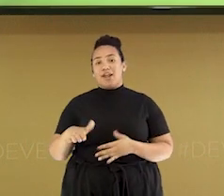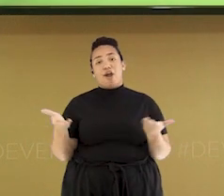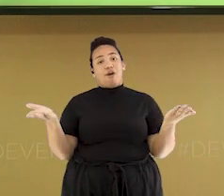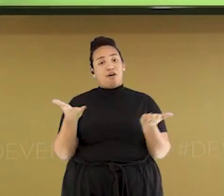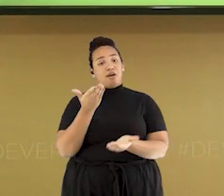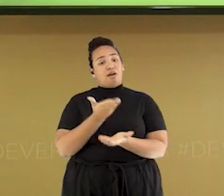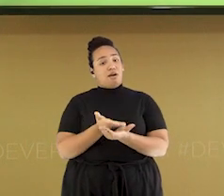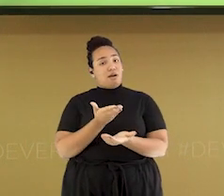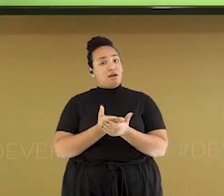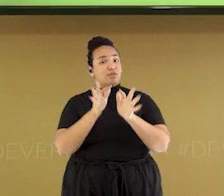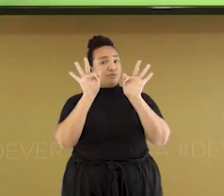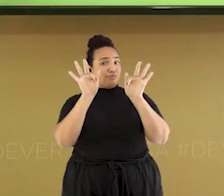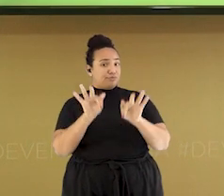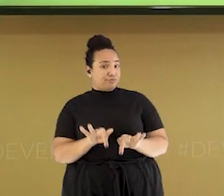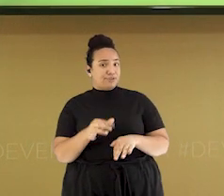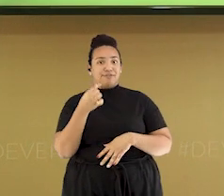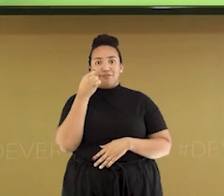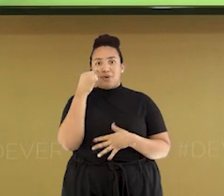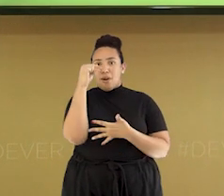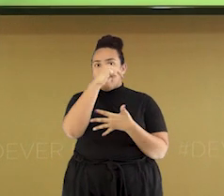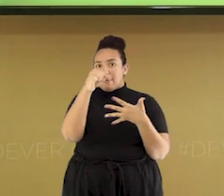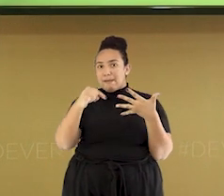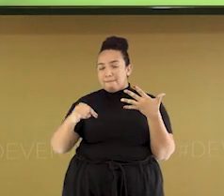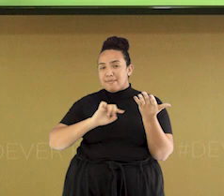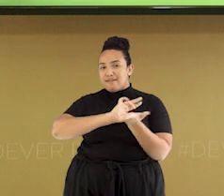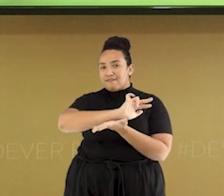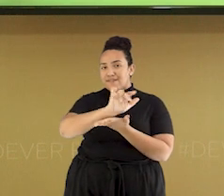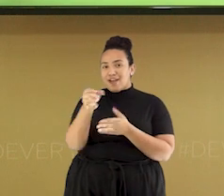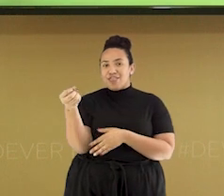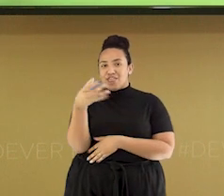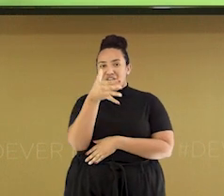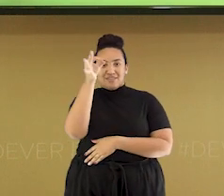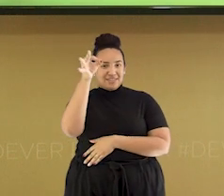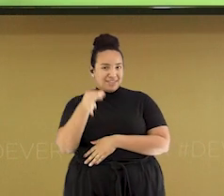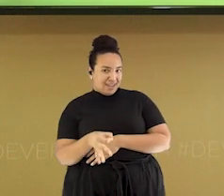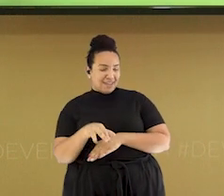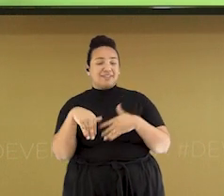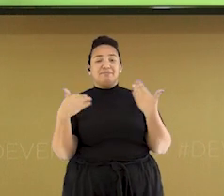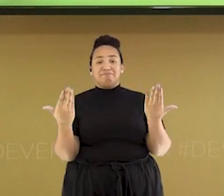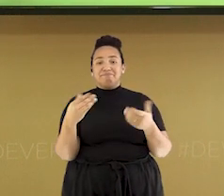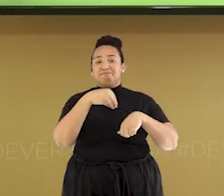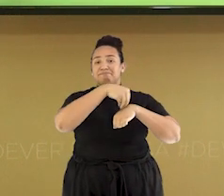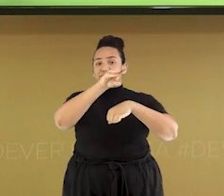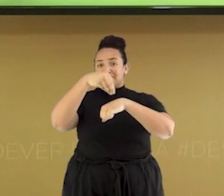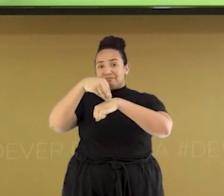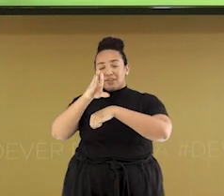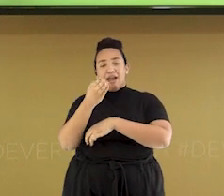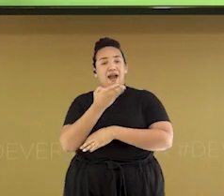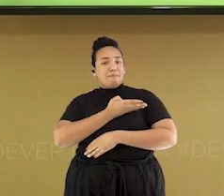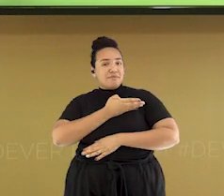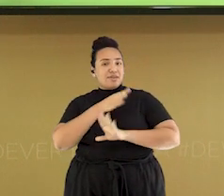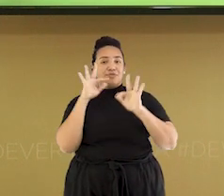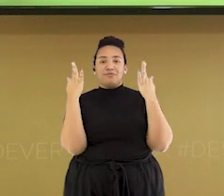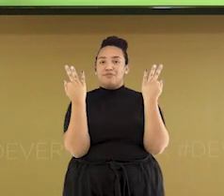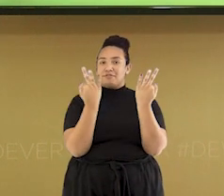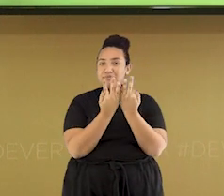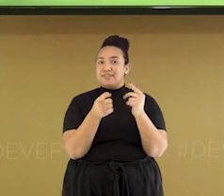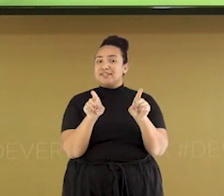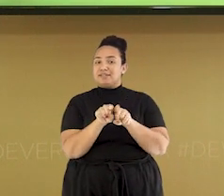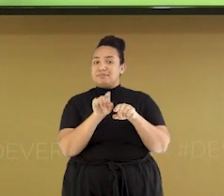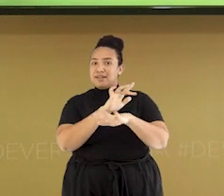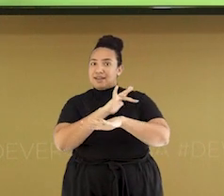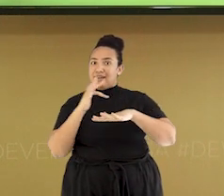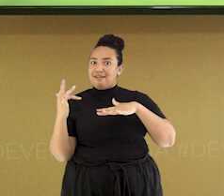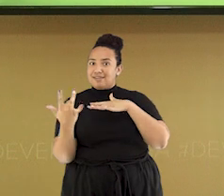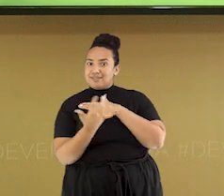acabando. Quanta coisa nós aprendemos hoje, não é mesmo? Compartilhe com seus colegas esses aprendizados e nos sigam nas redes sociais.